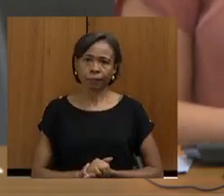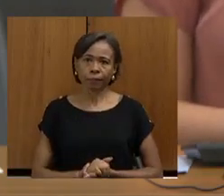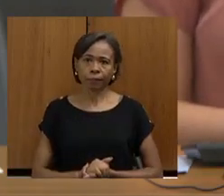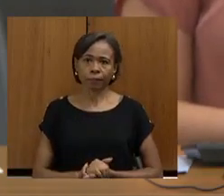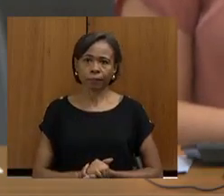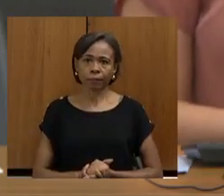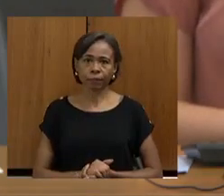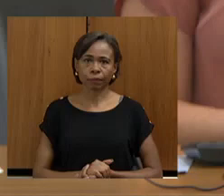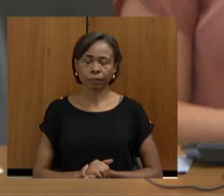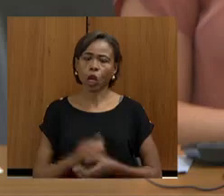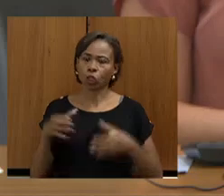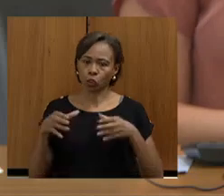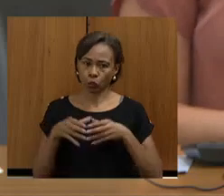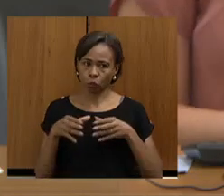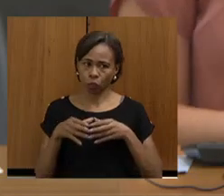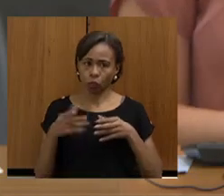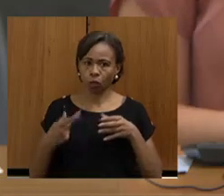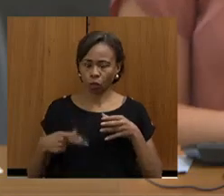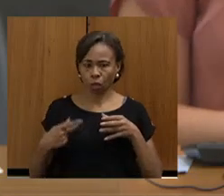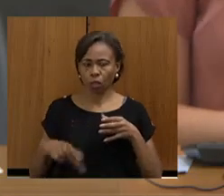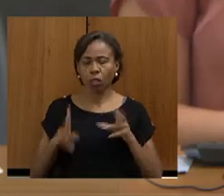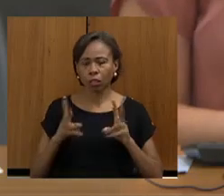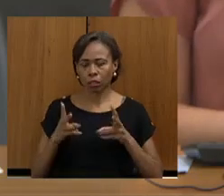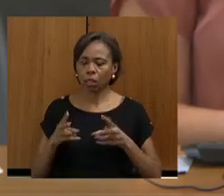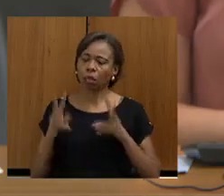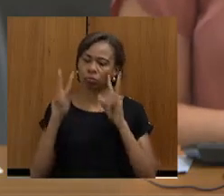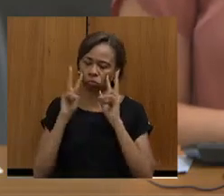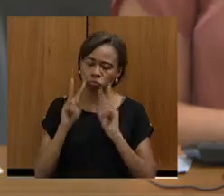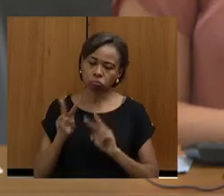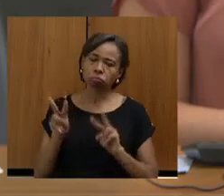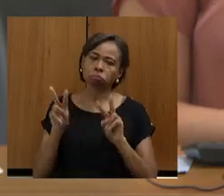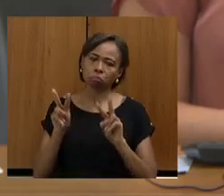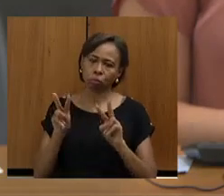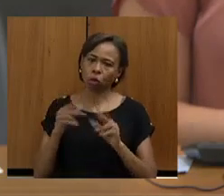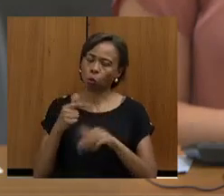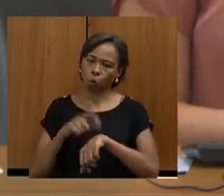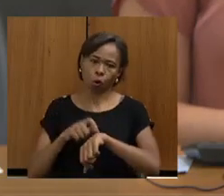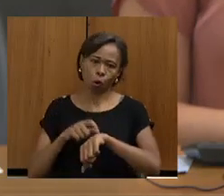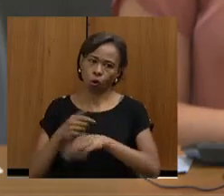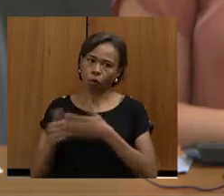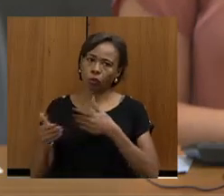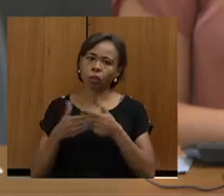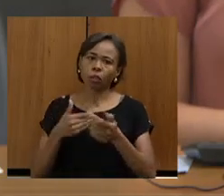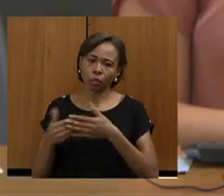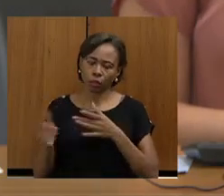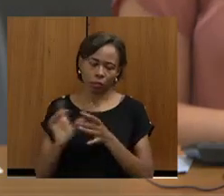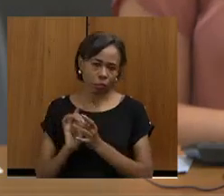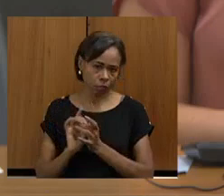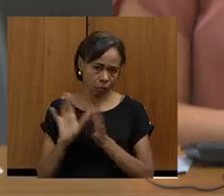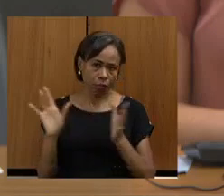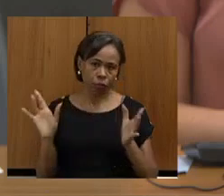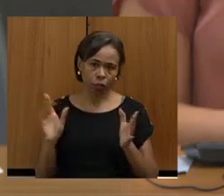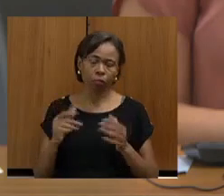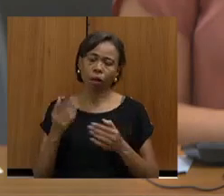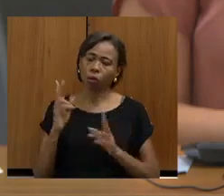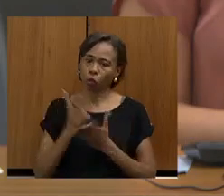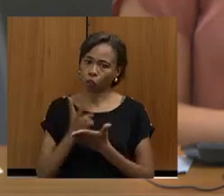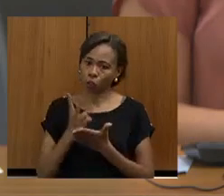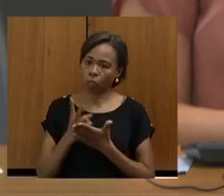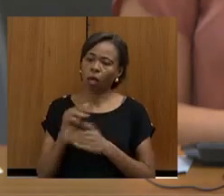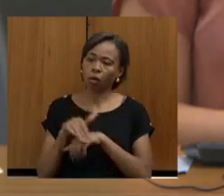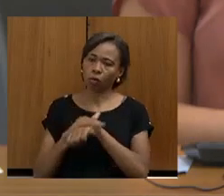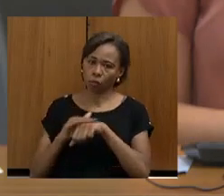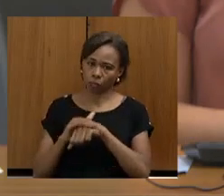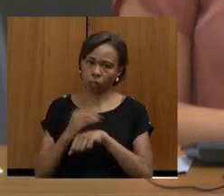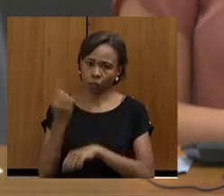A comissão está sempre à escuta, viu, Serginho? Se a hora que você quiser continuar o debate, a gente está lá